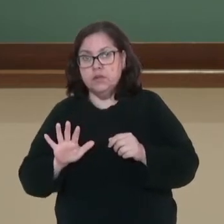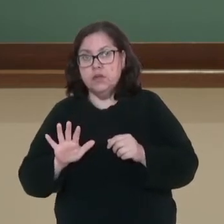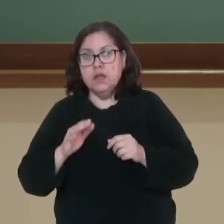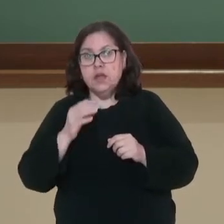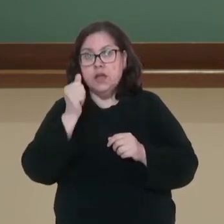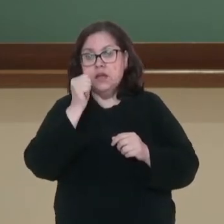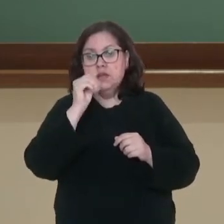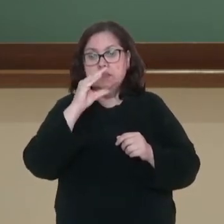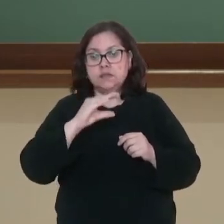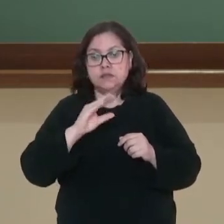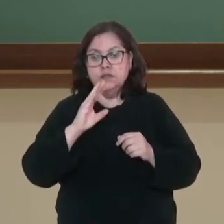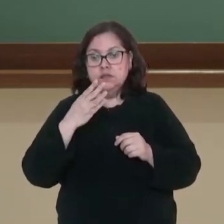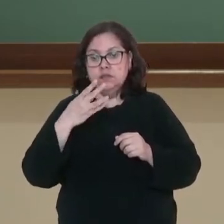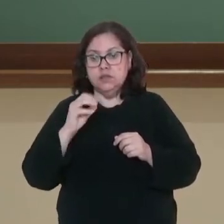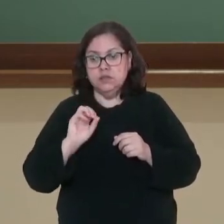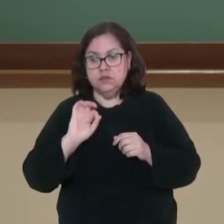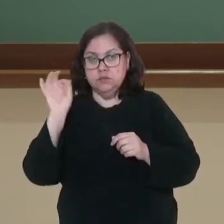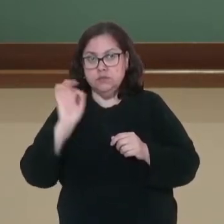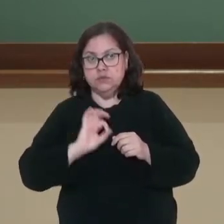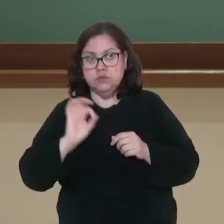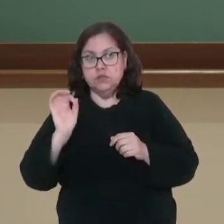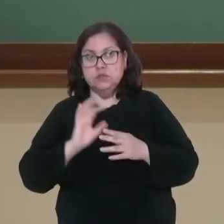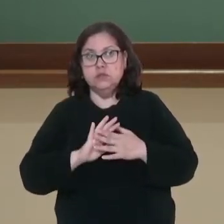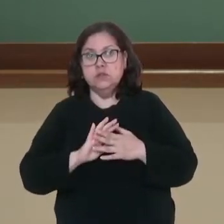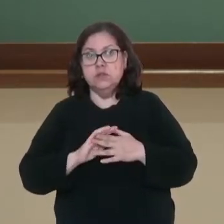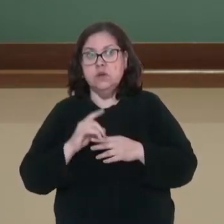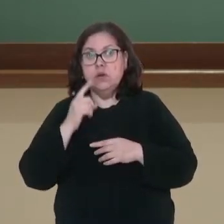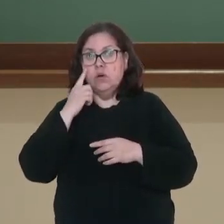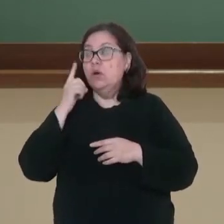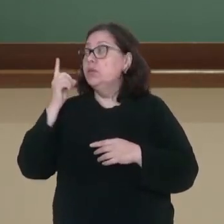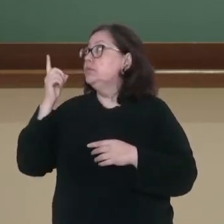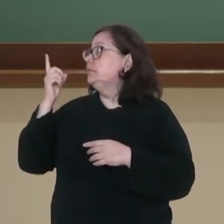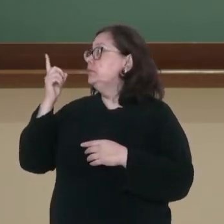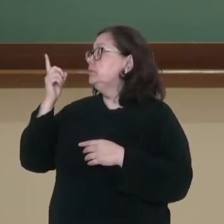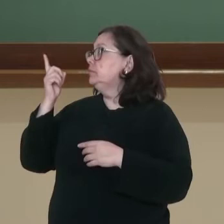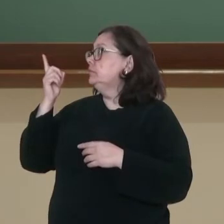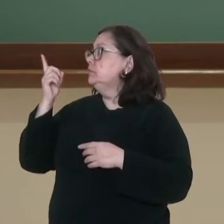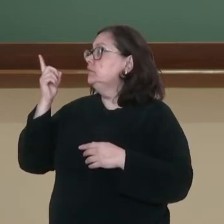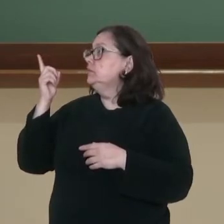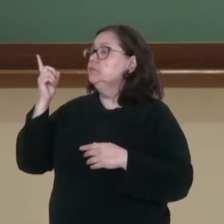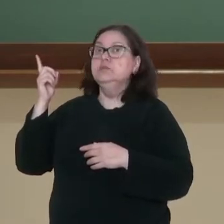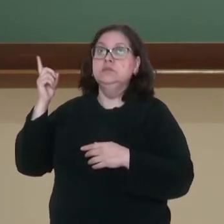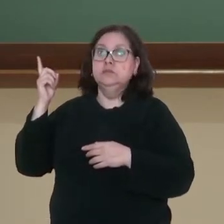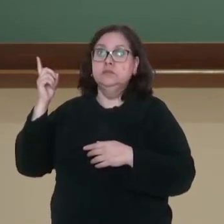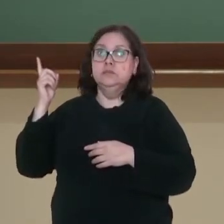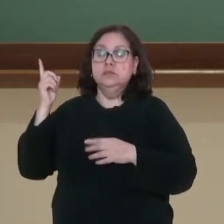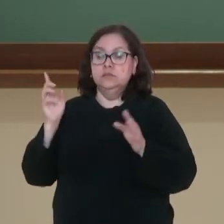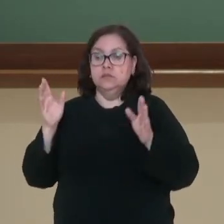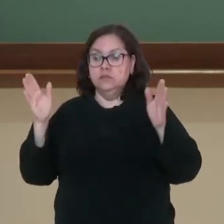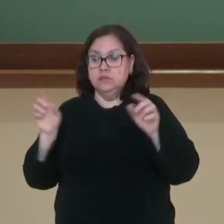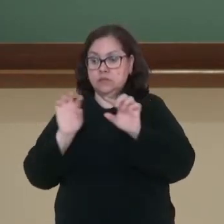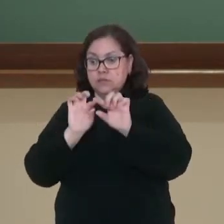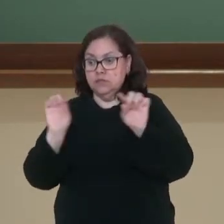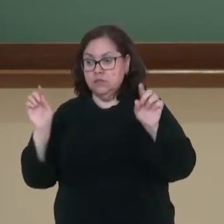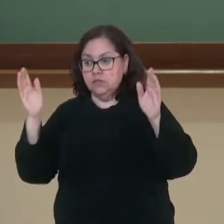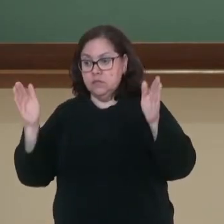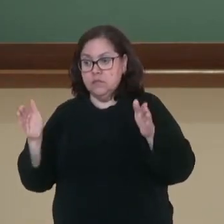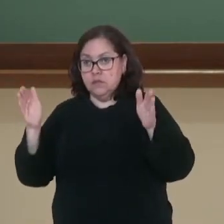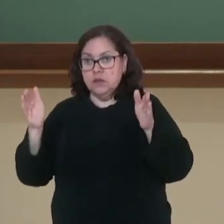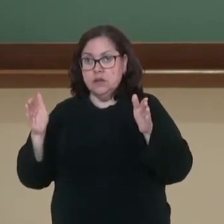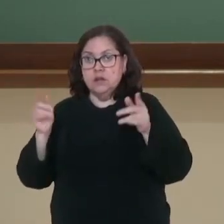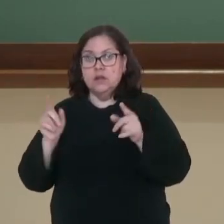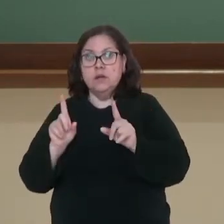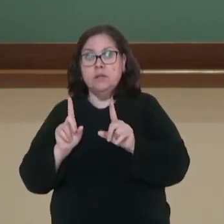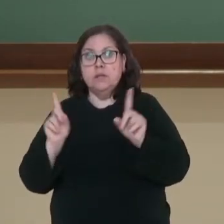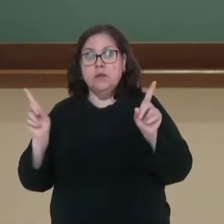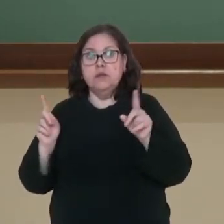em 40%, tá? A gente vai pegar ele ali primeiro e colocar ali no distanciamento de 40%. É a maior